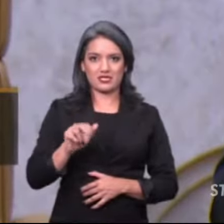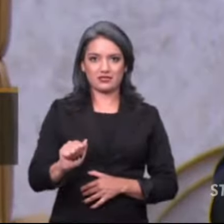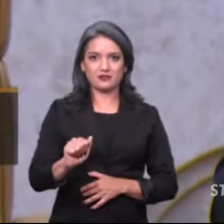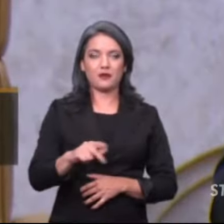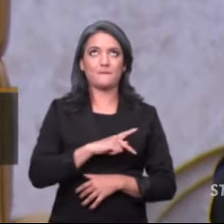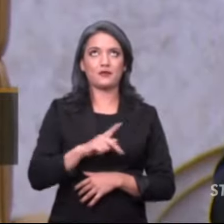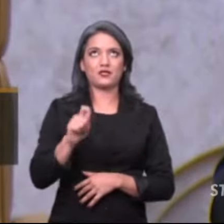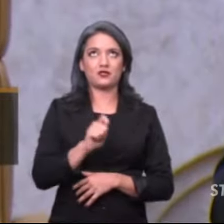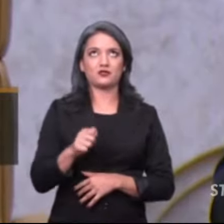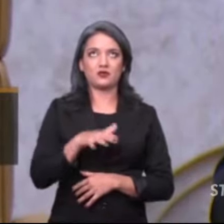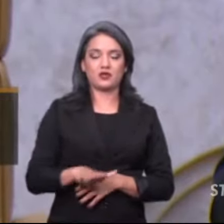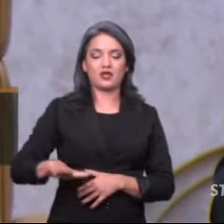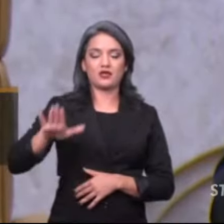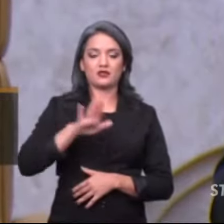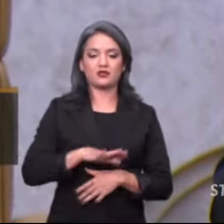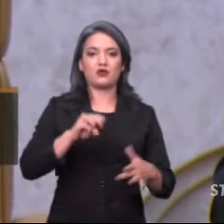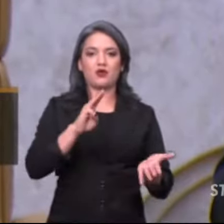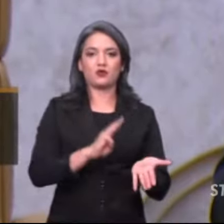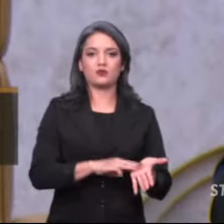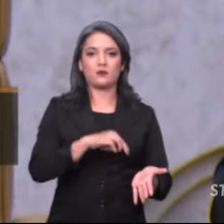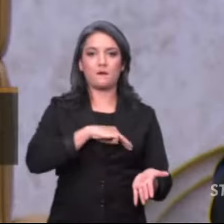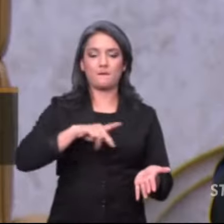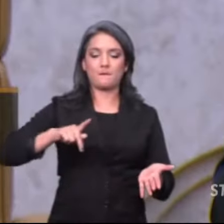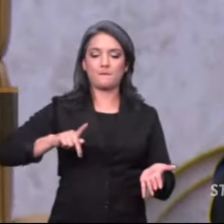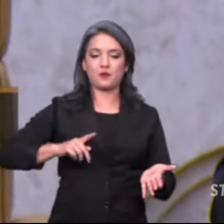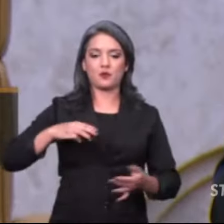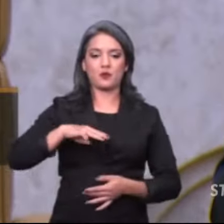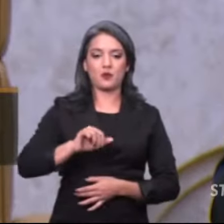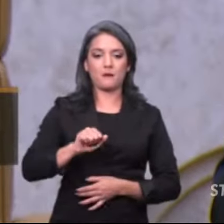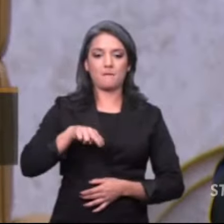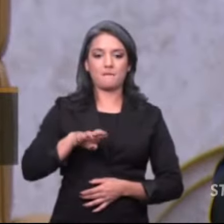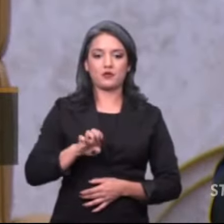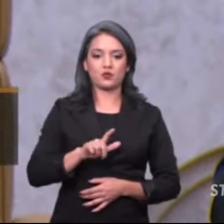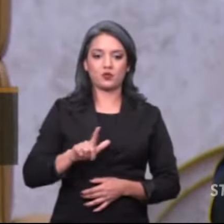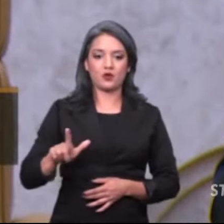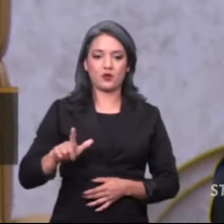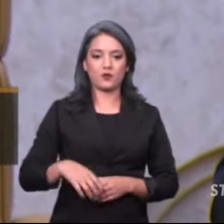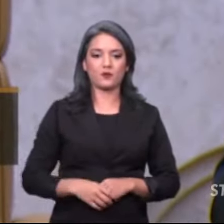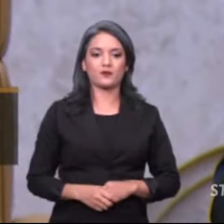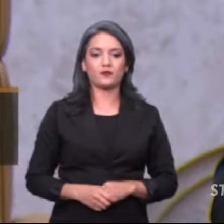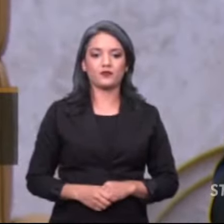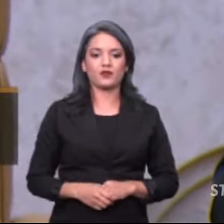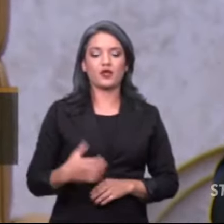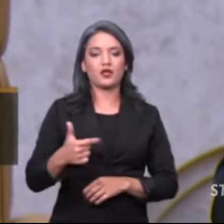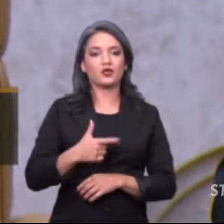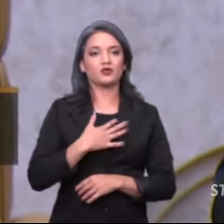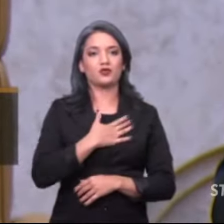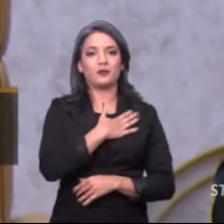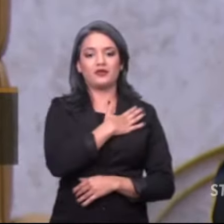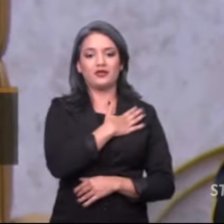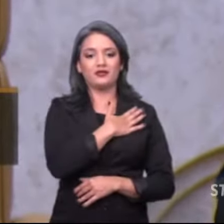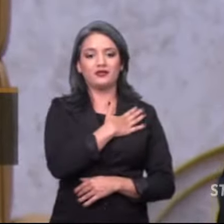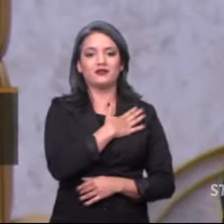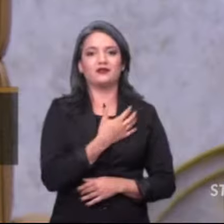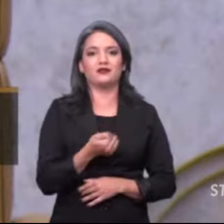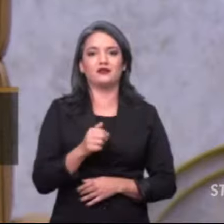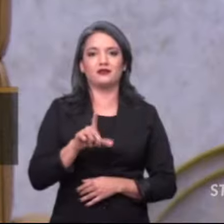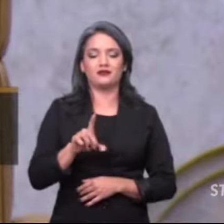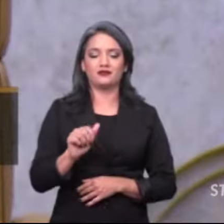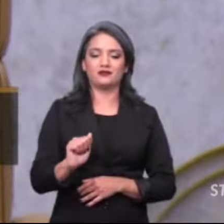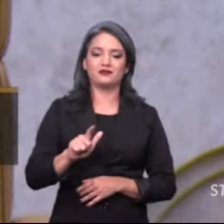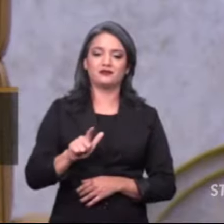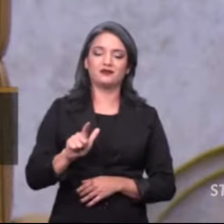Associação Nacional dos Membros do Ministério Público, doutor Manuel Murrieta e Tavares, o subtenente Adalberto